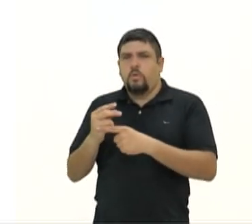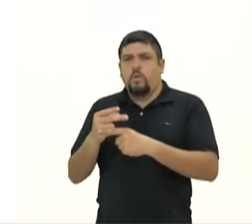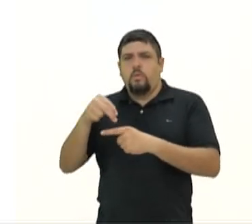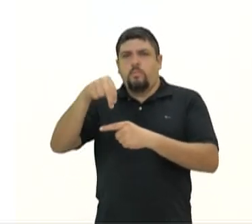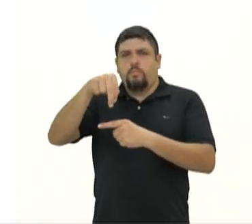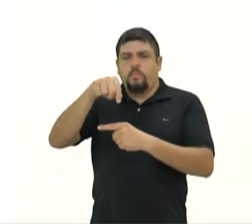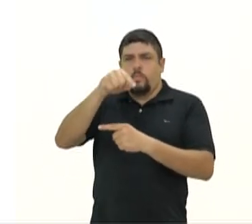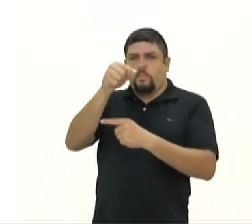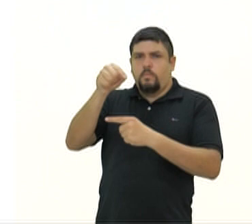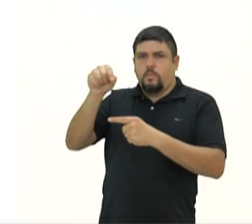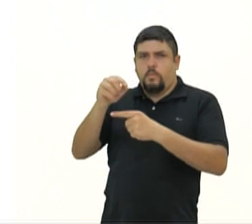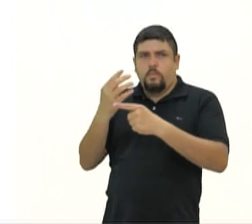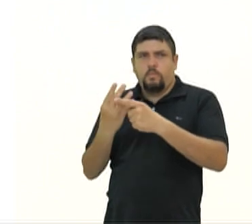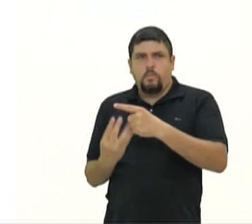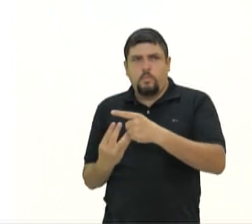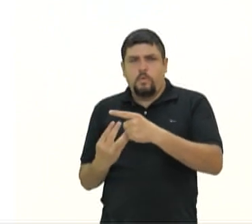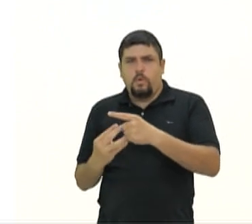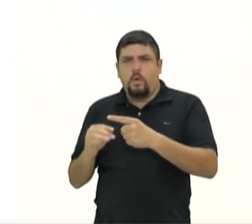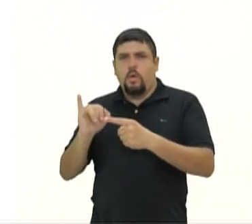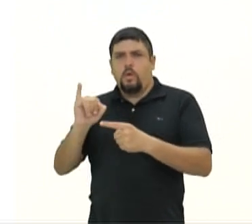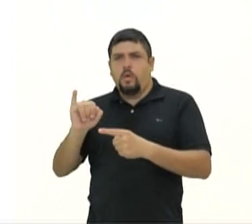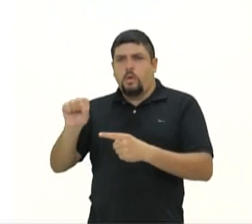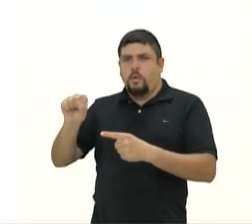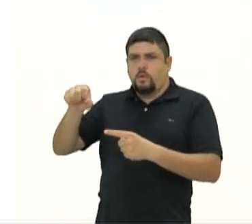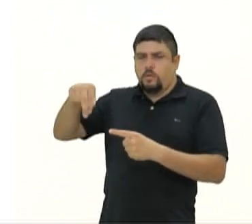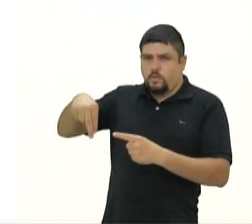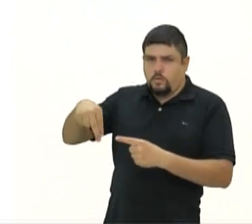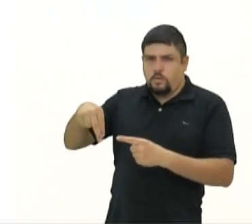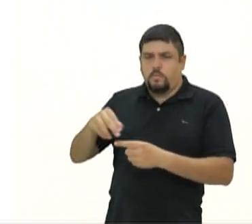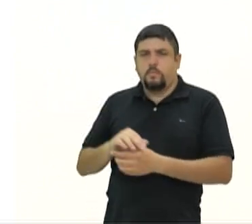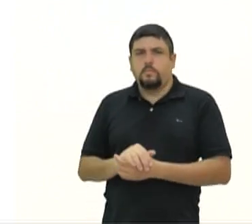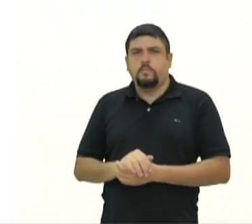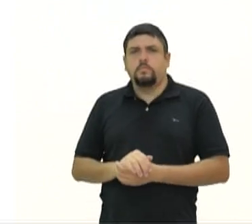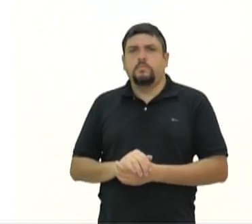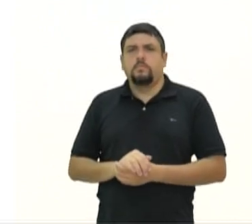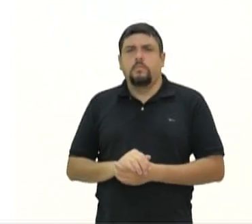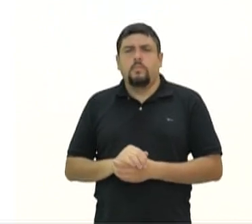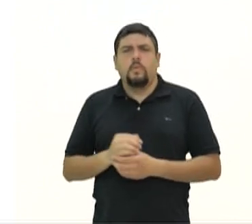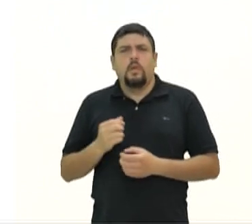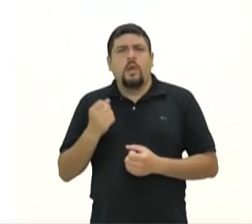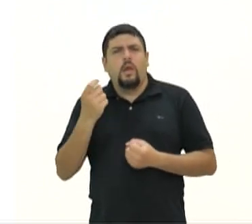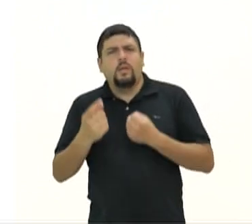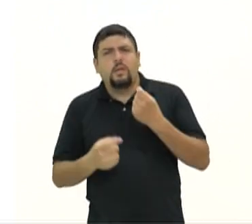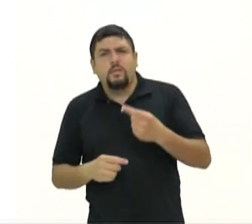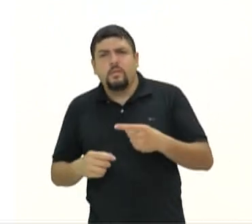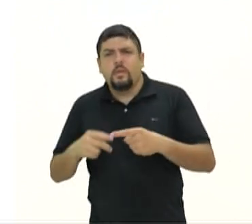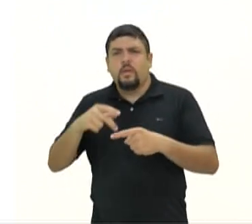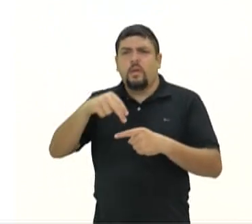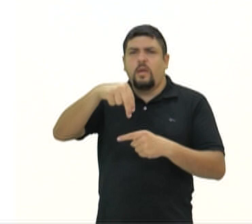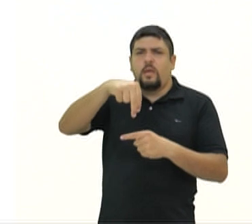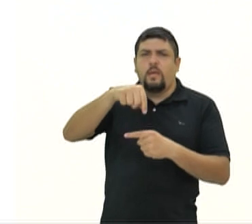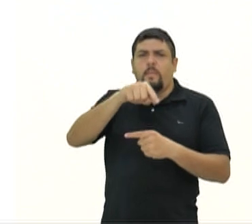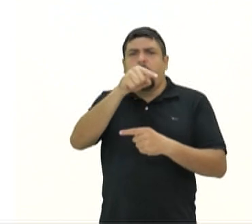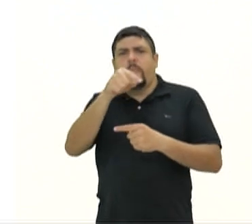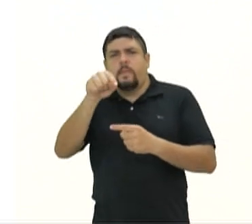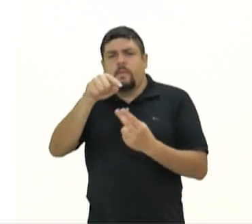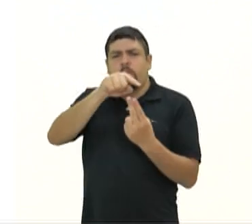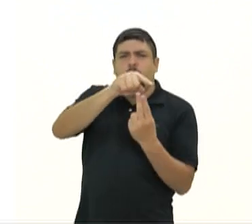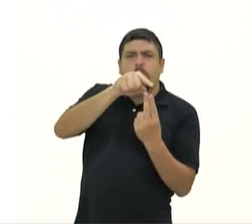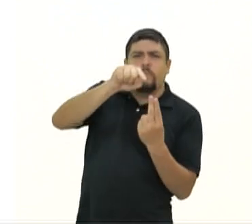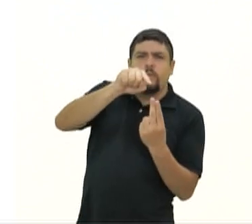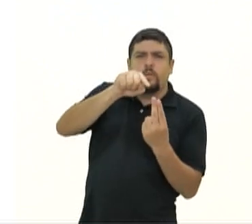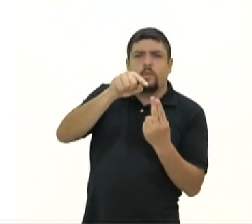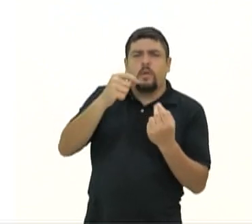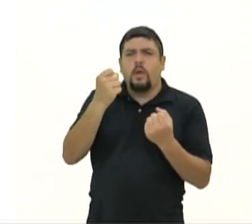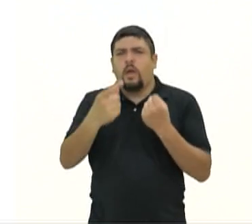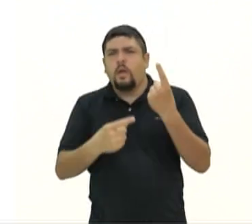seno de π sobre 4. Professor, ora eu vejo π sobre 4, ora eu vejo um ângulo. Por que isso? É para você lembrar. Esse